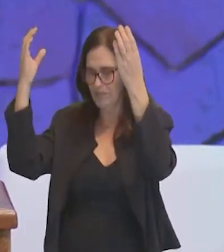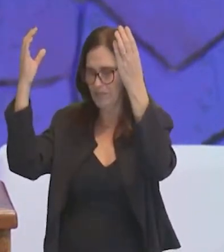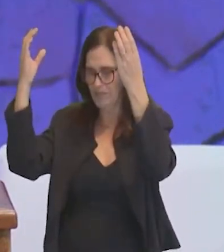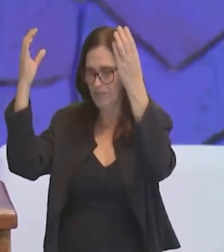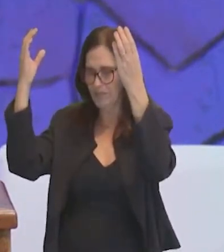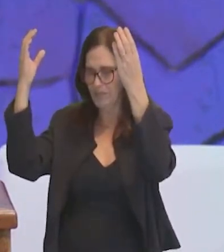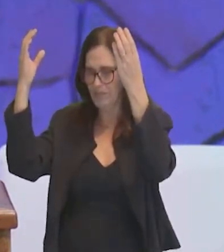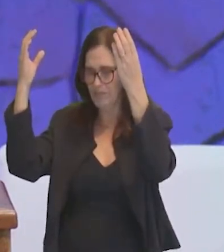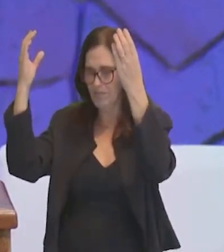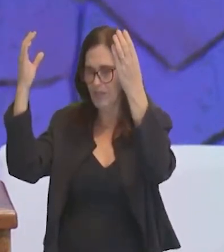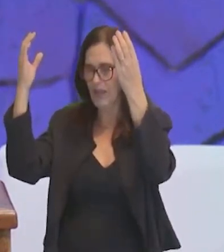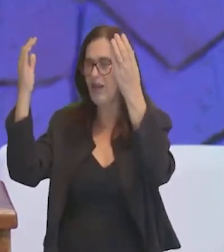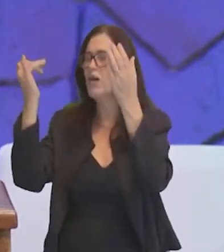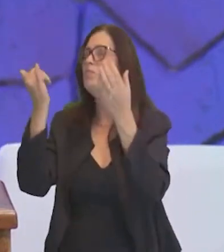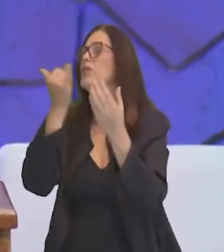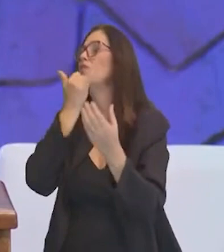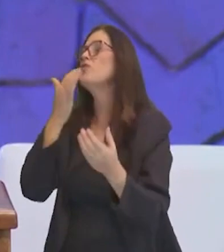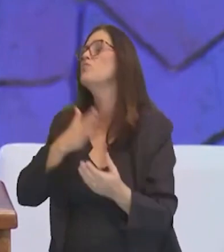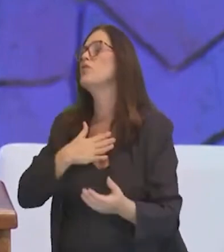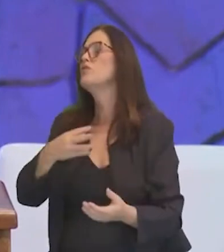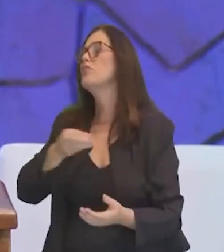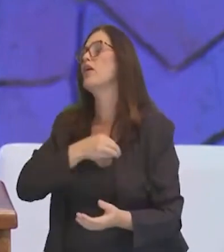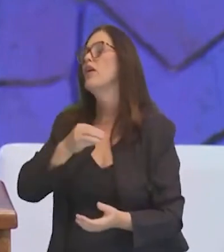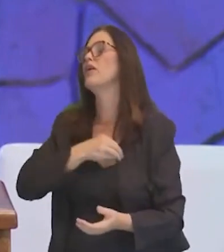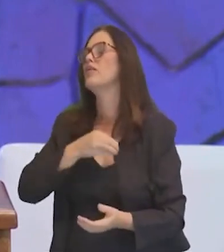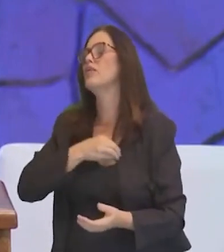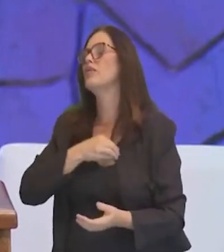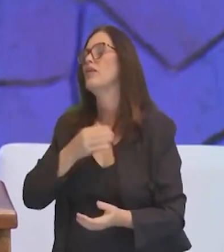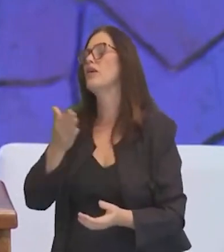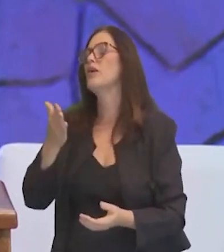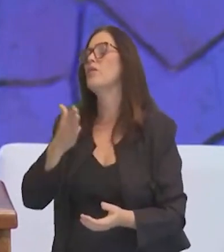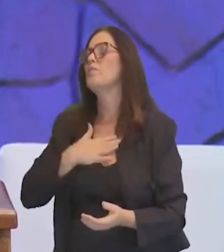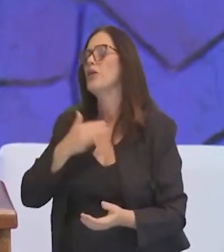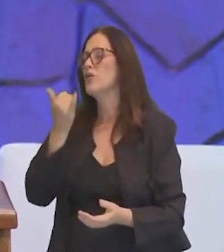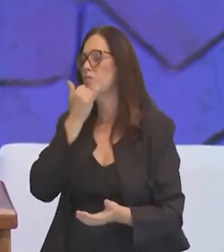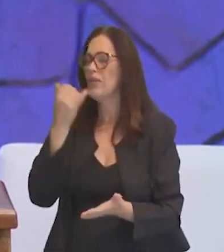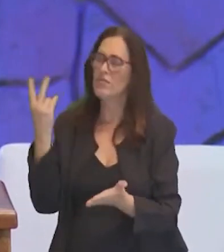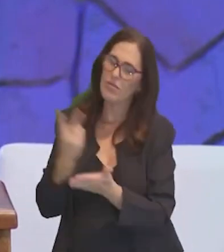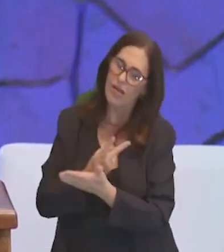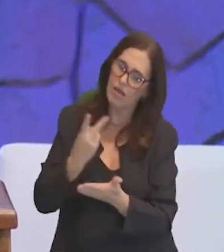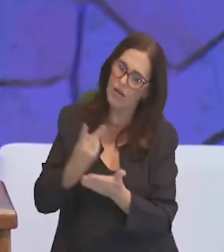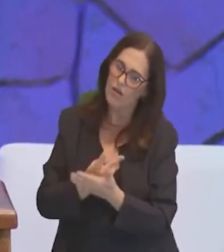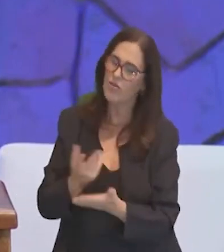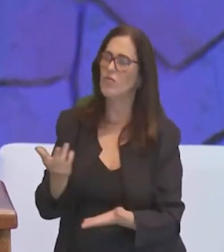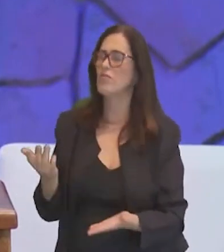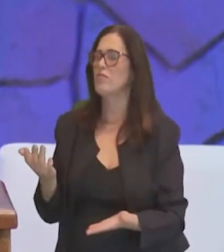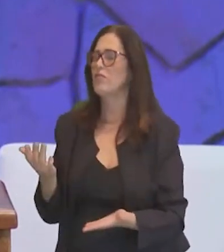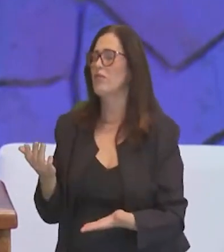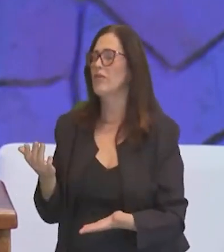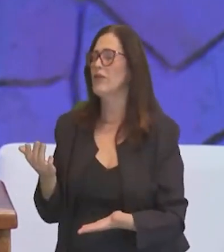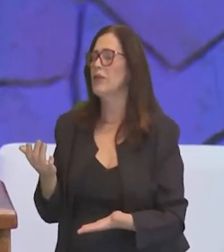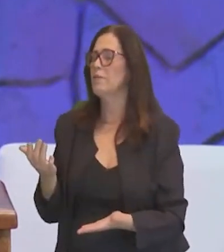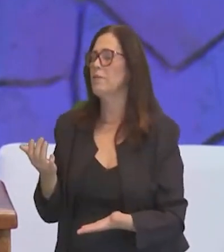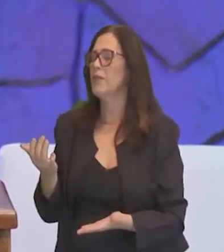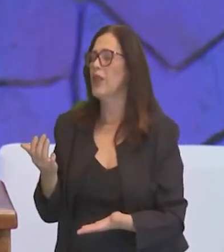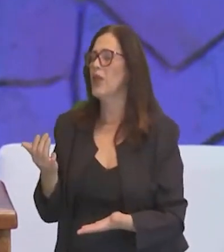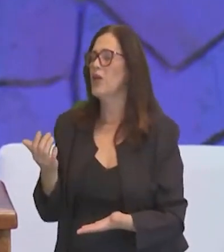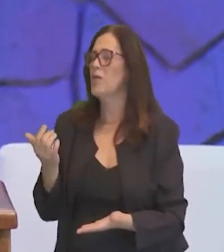perdoe os meus pecados, perdoe as minhas faltas, os